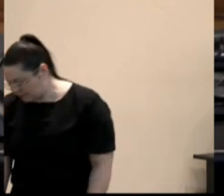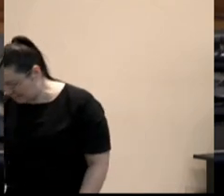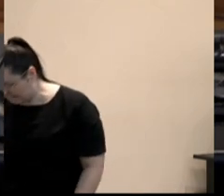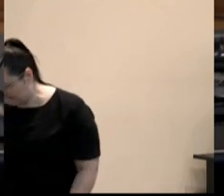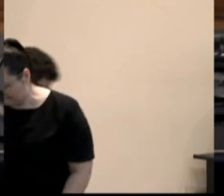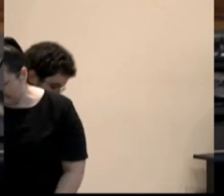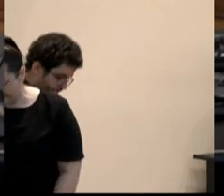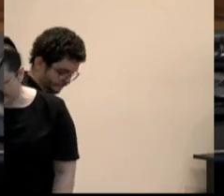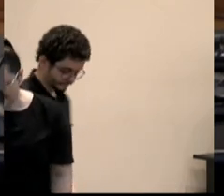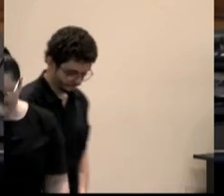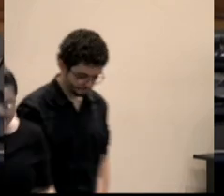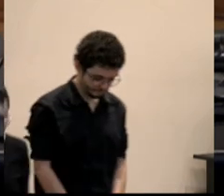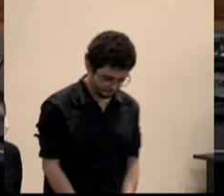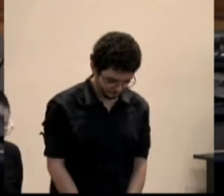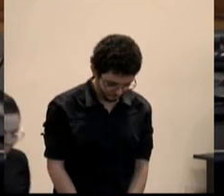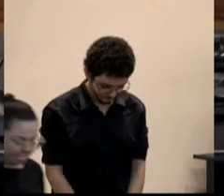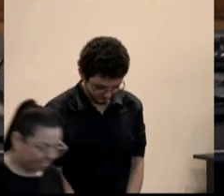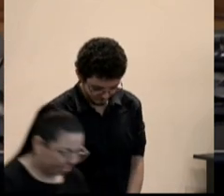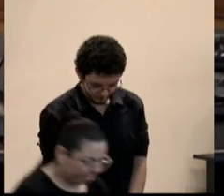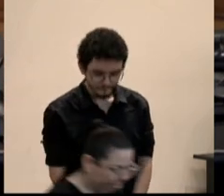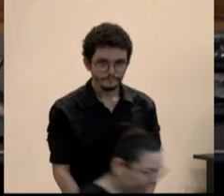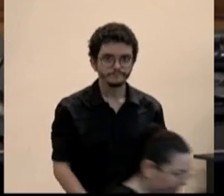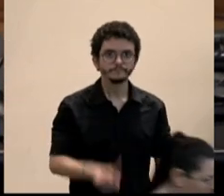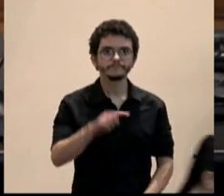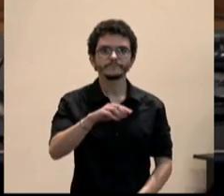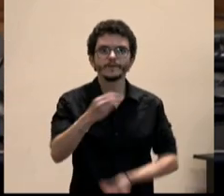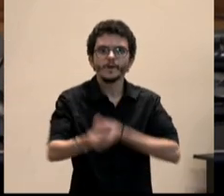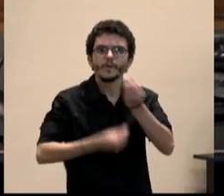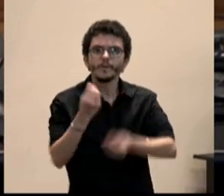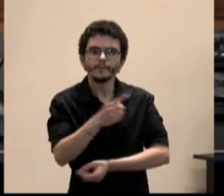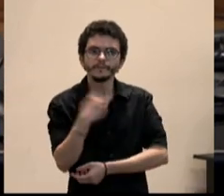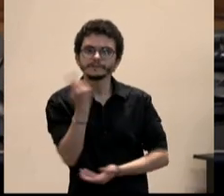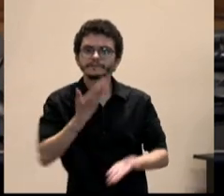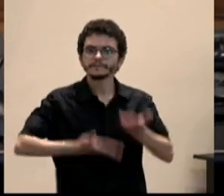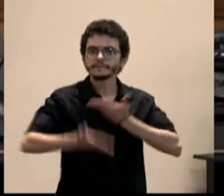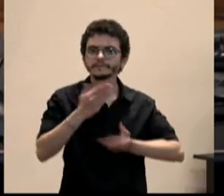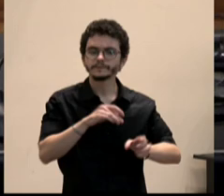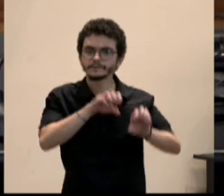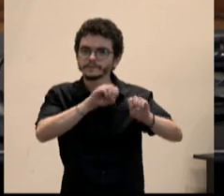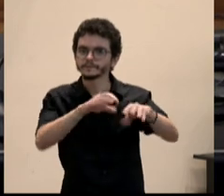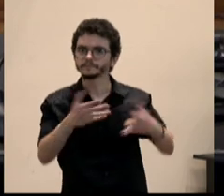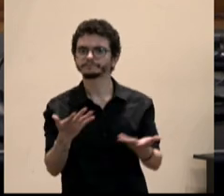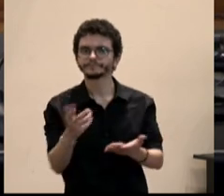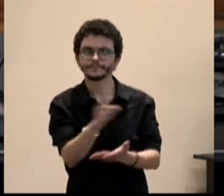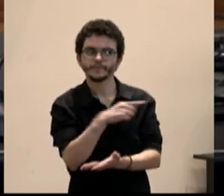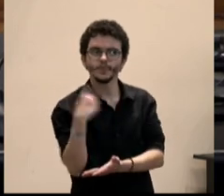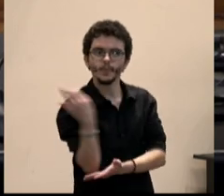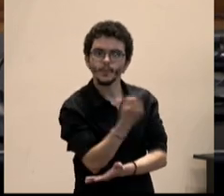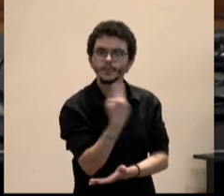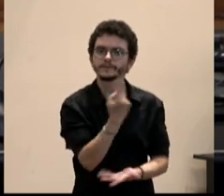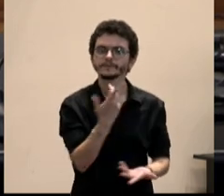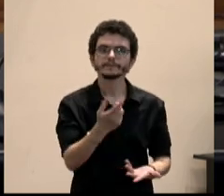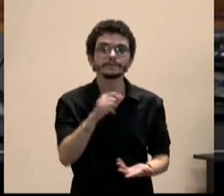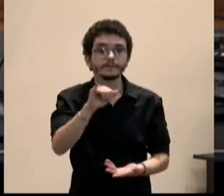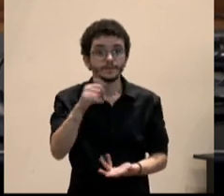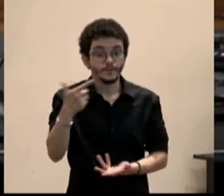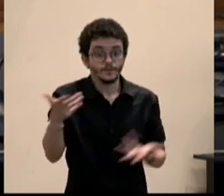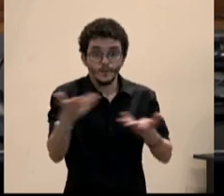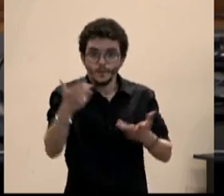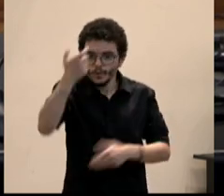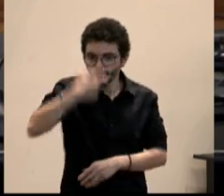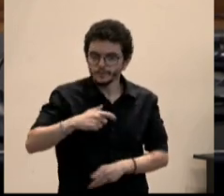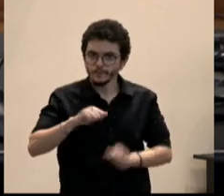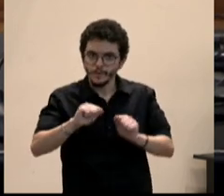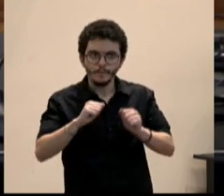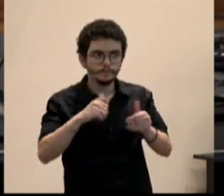jeito como nós estamos sendo tratados como educadores, e, portanto, a todos nós. E se hoje é comigo, amanhã é com